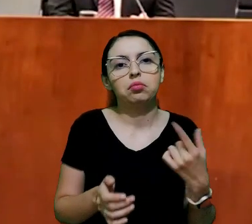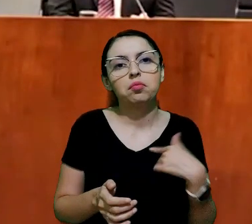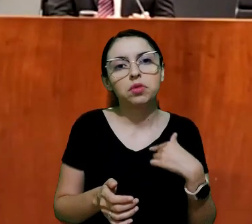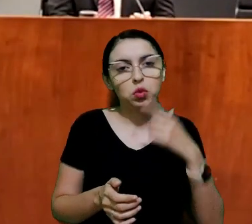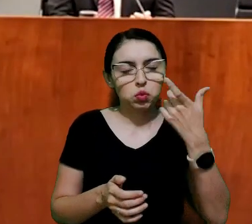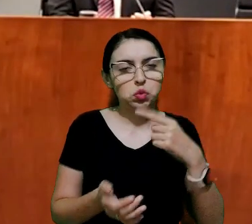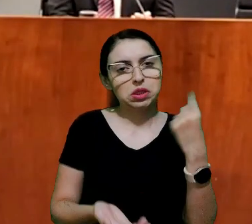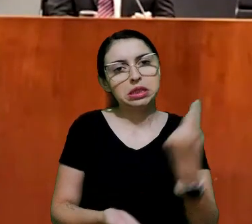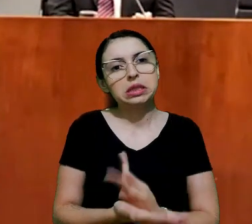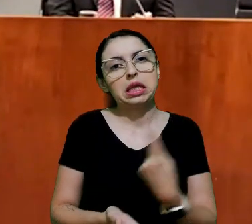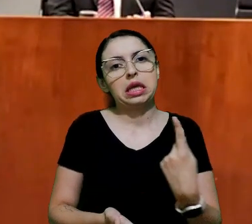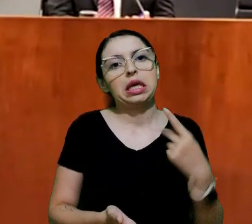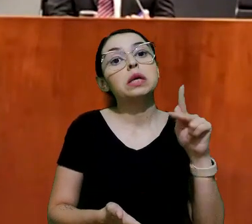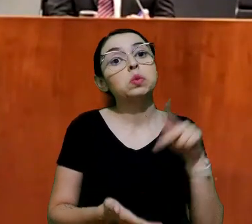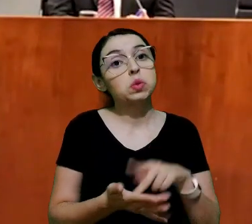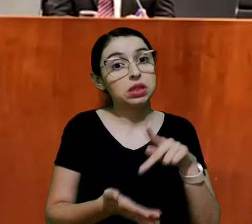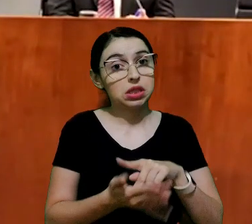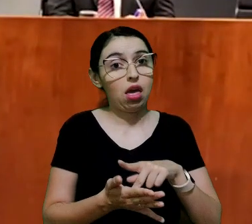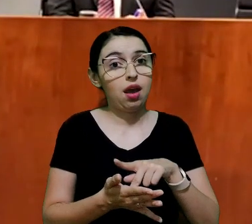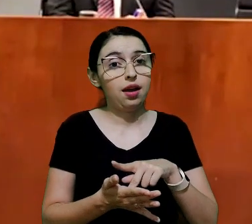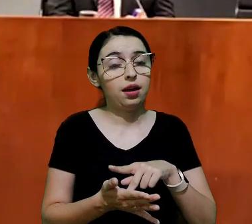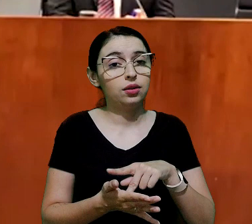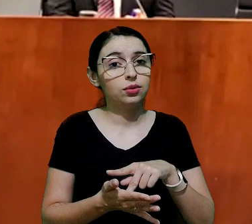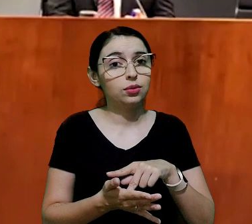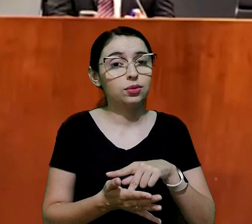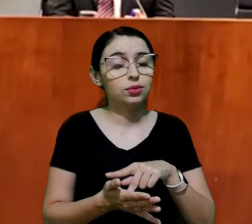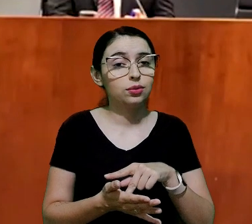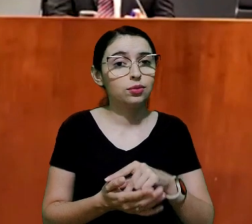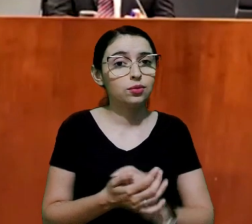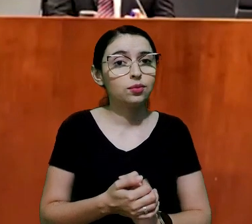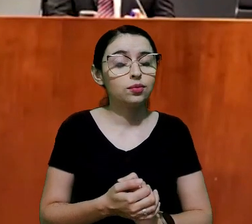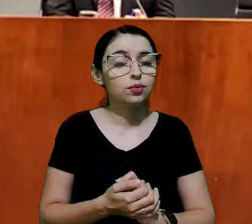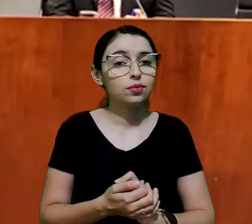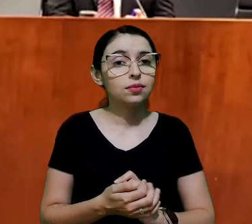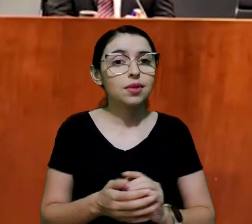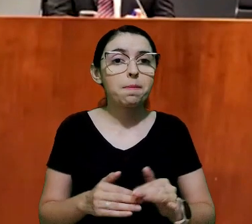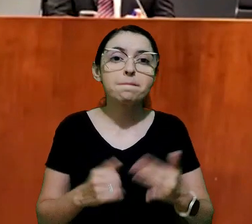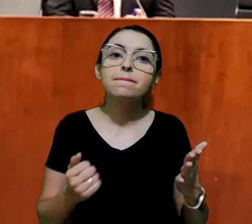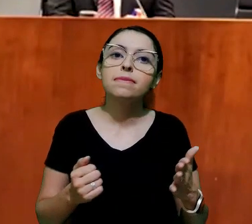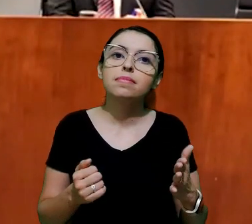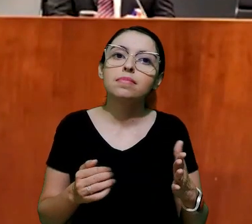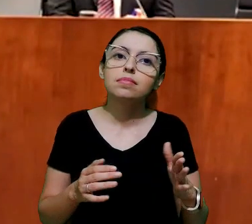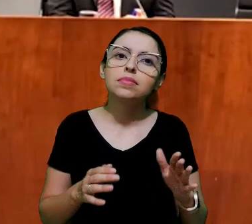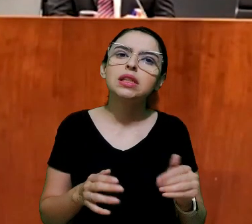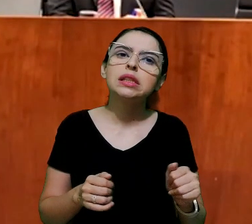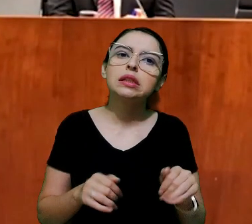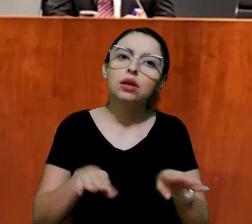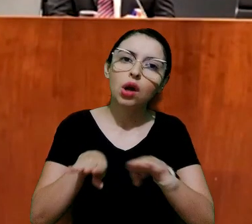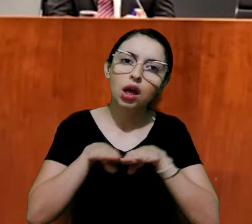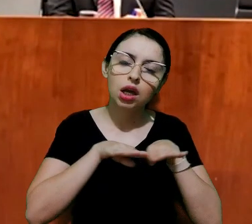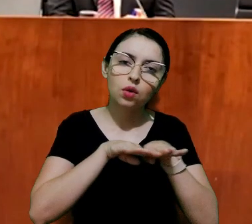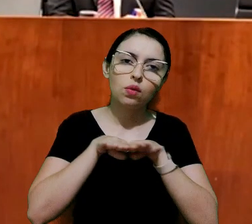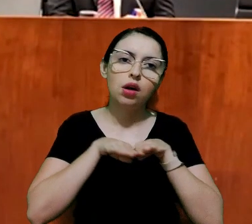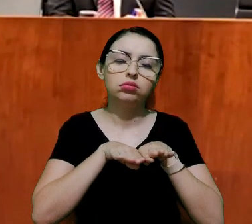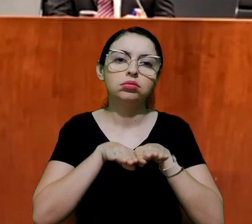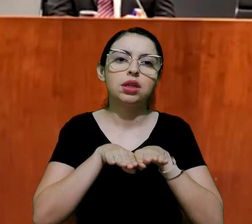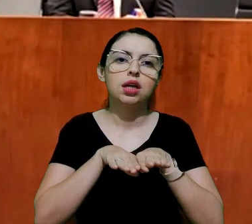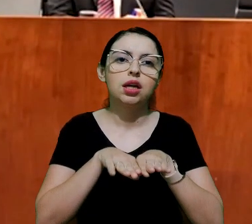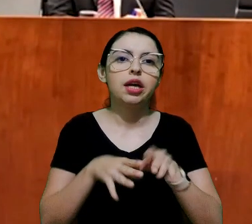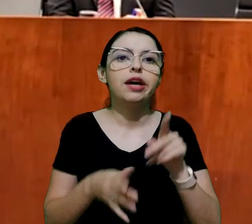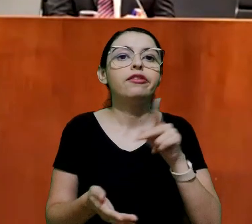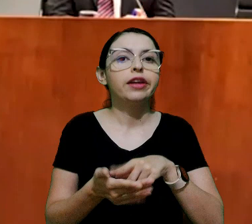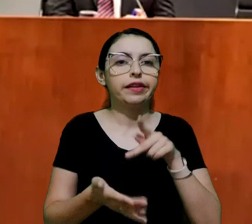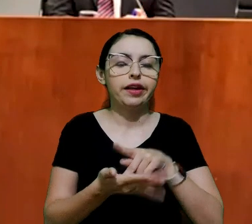correto, mais honesto, mais sistemático, mais próprio da